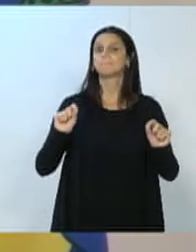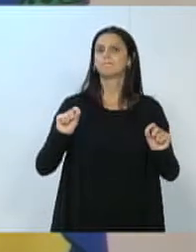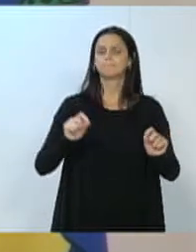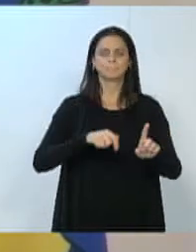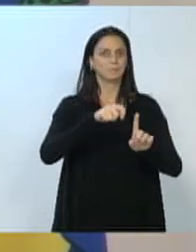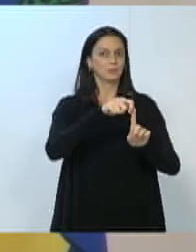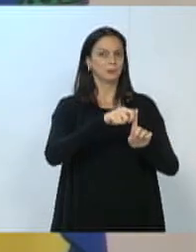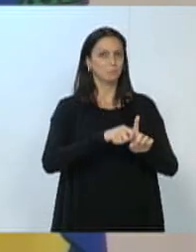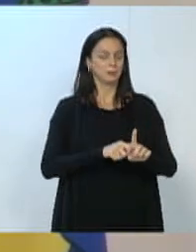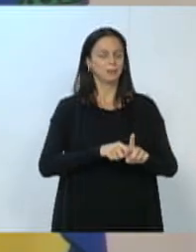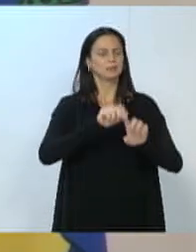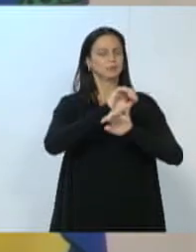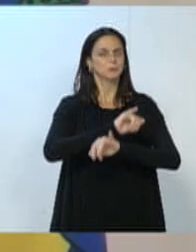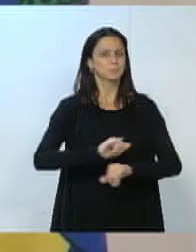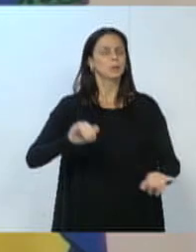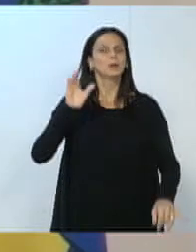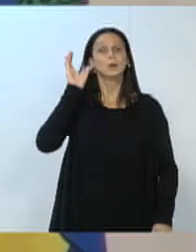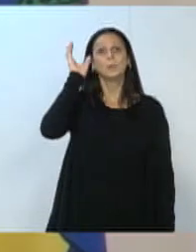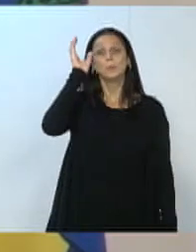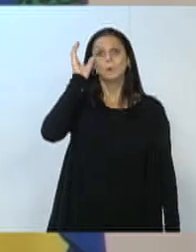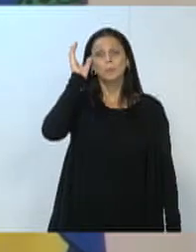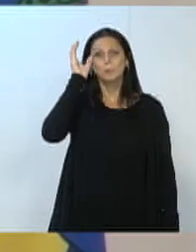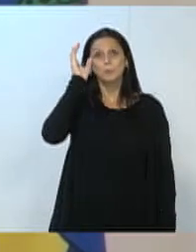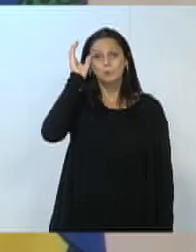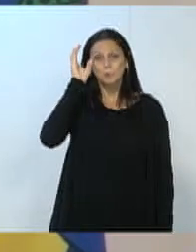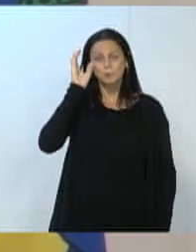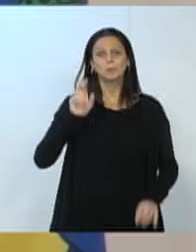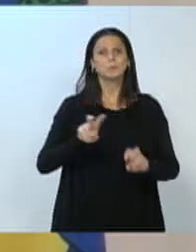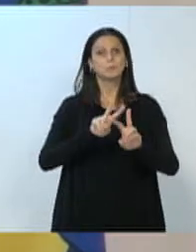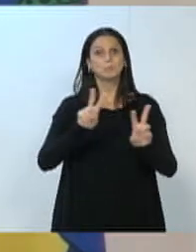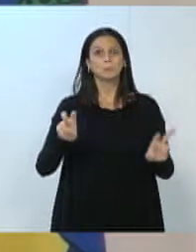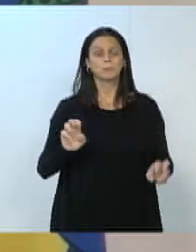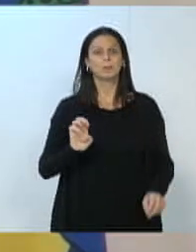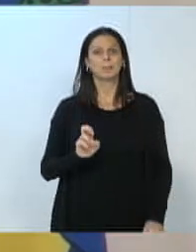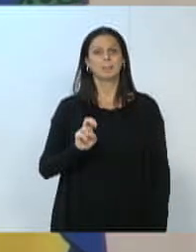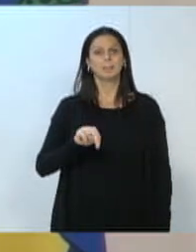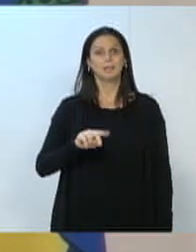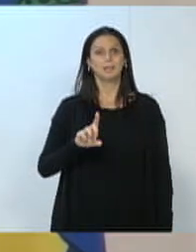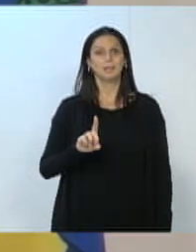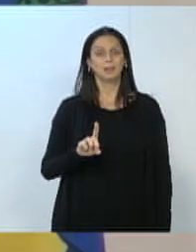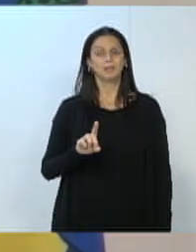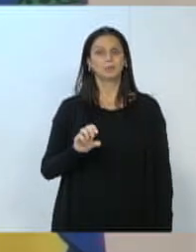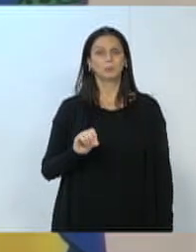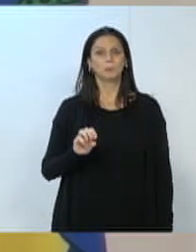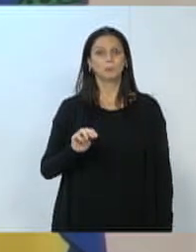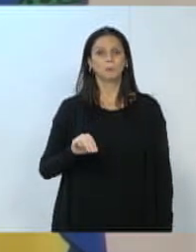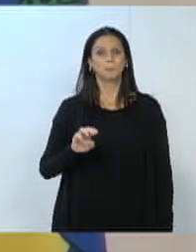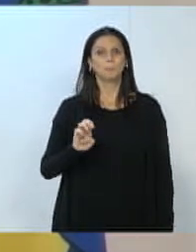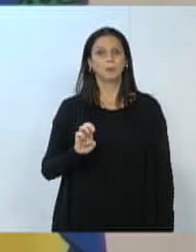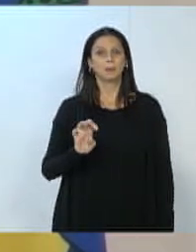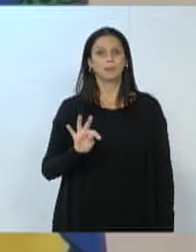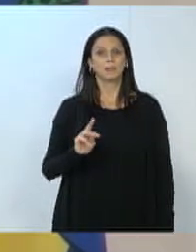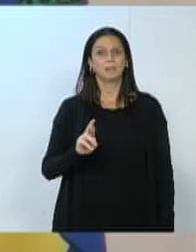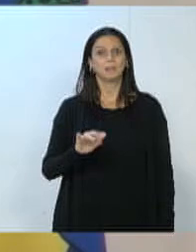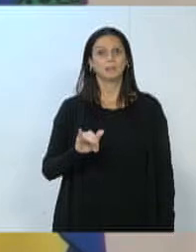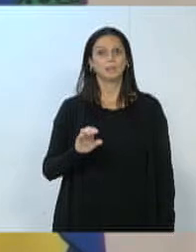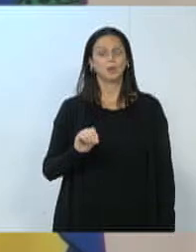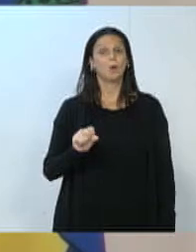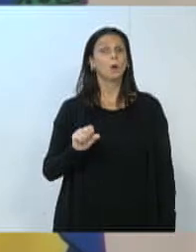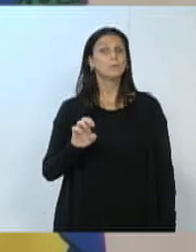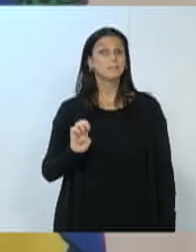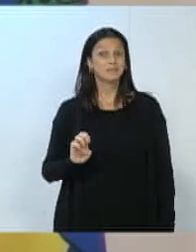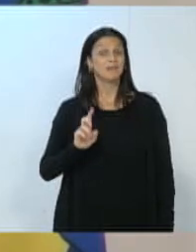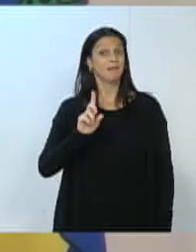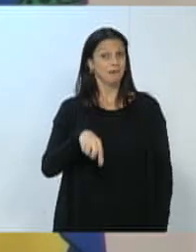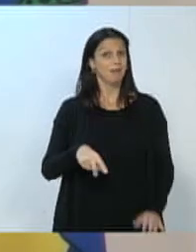mês de conscientização dedicado a endometriose é uma doença né das mulheres é uma